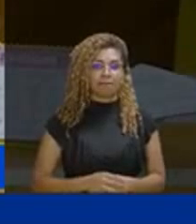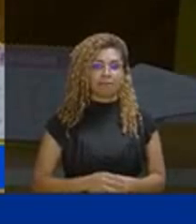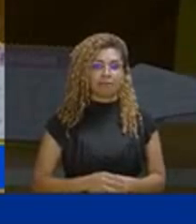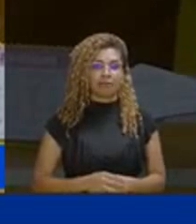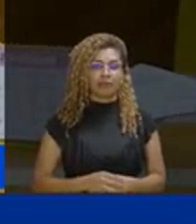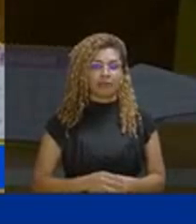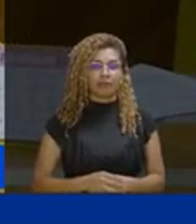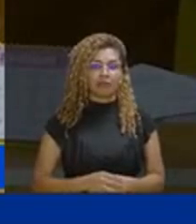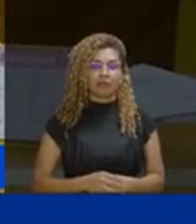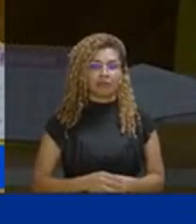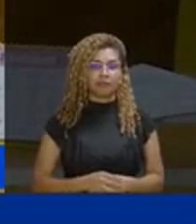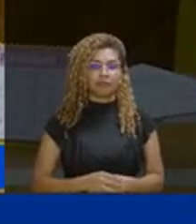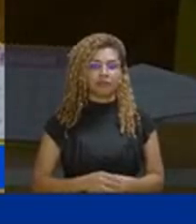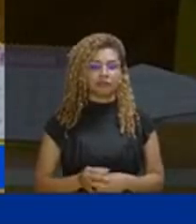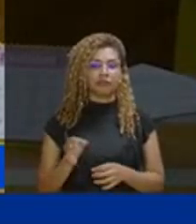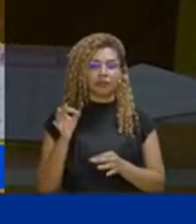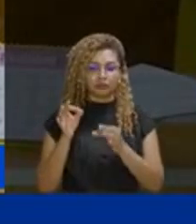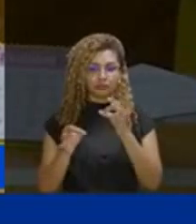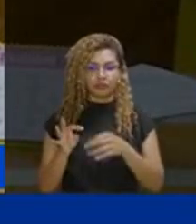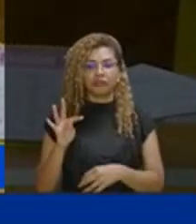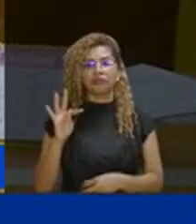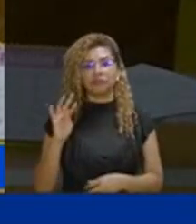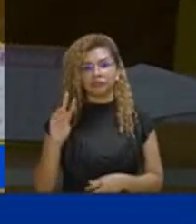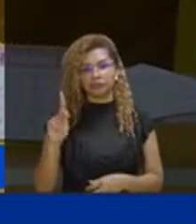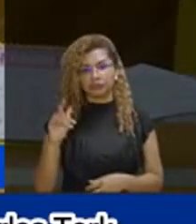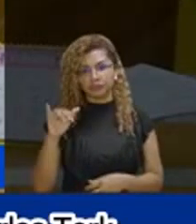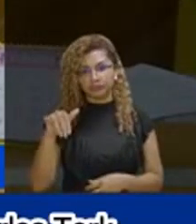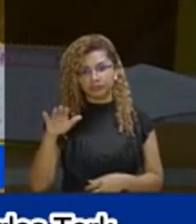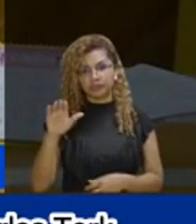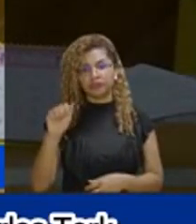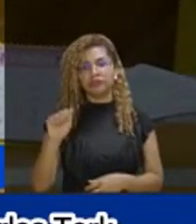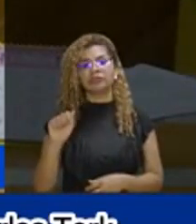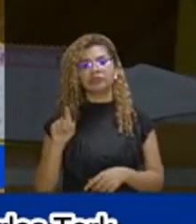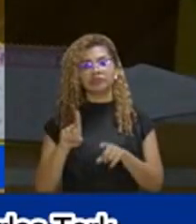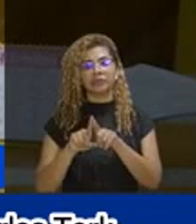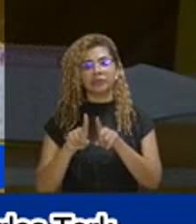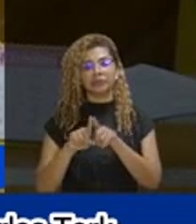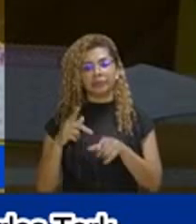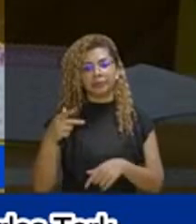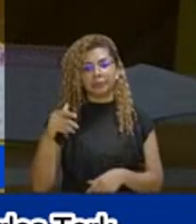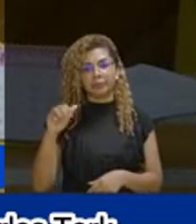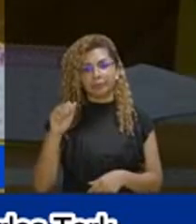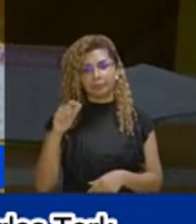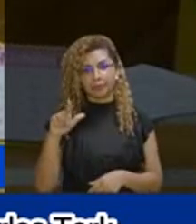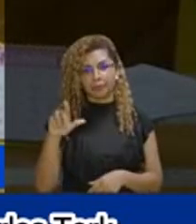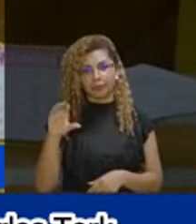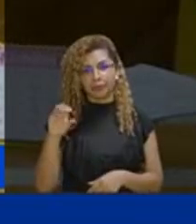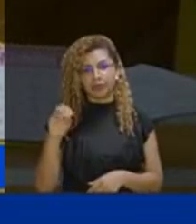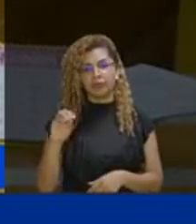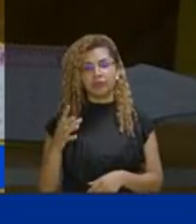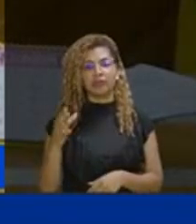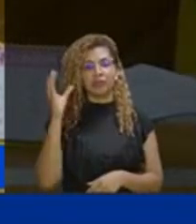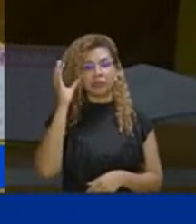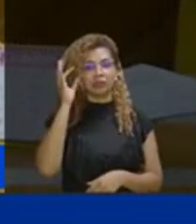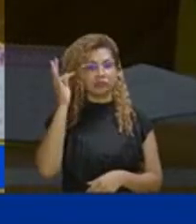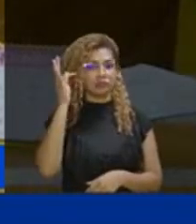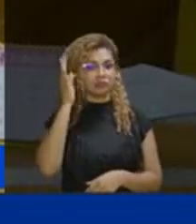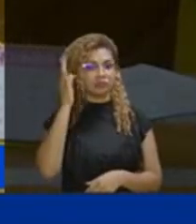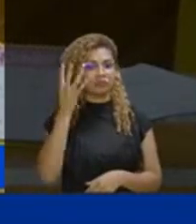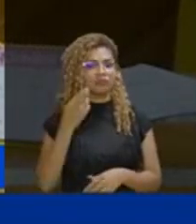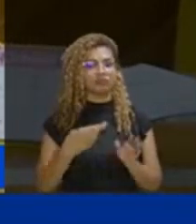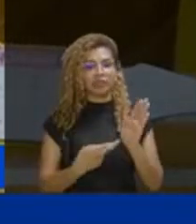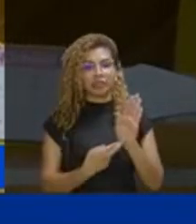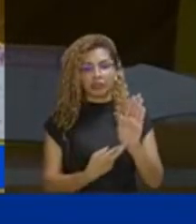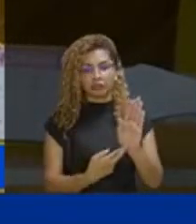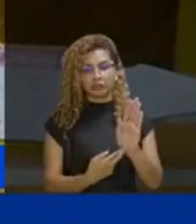Atuarão como vogais juízes Tina Souza, Carlos Fernando, Paula Santos, Rivaldo Valente e Carlos Torque. O relator está com a